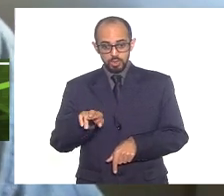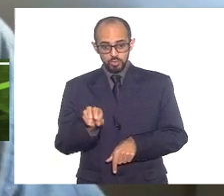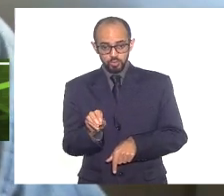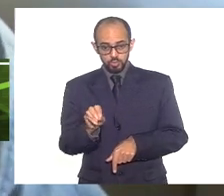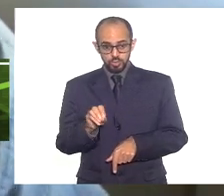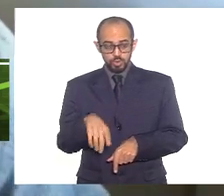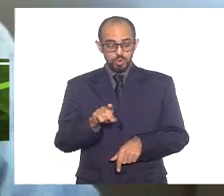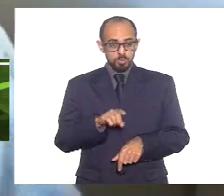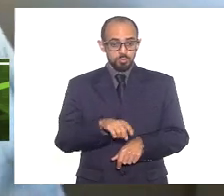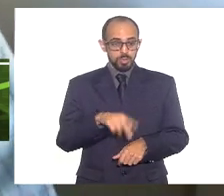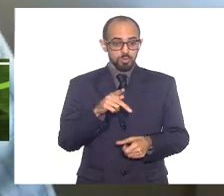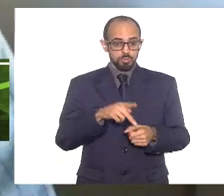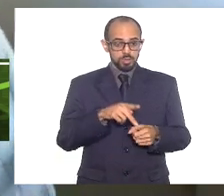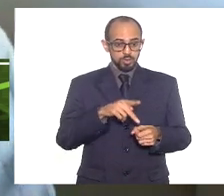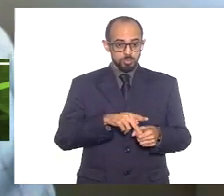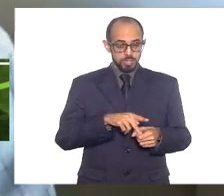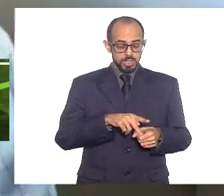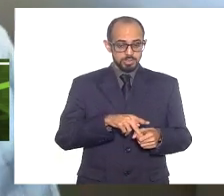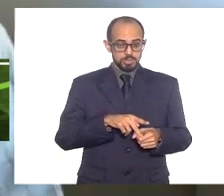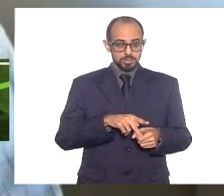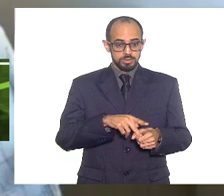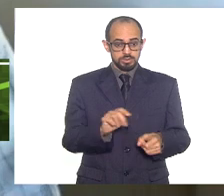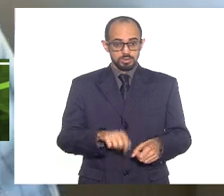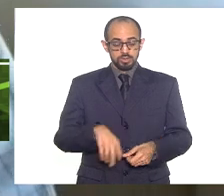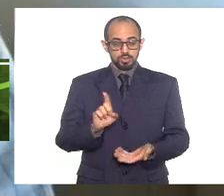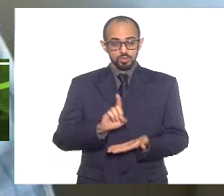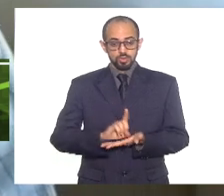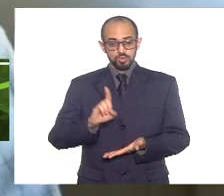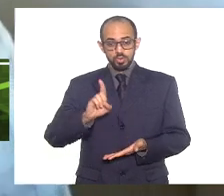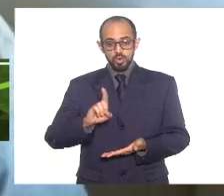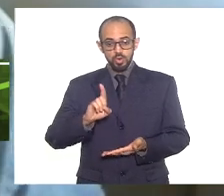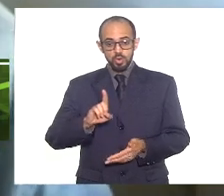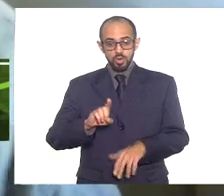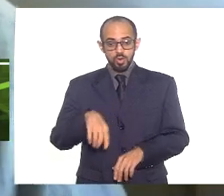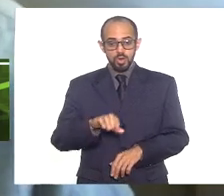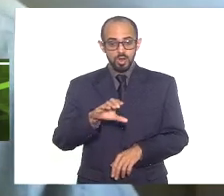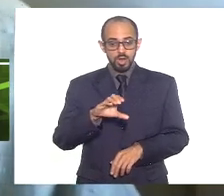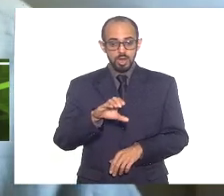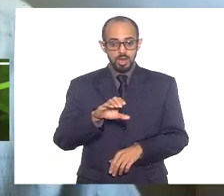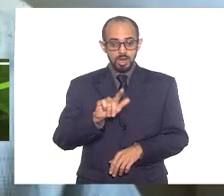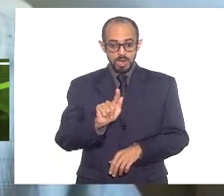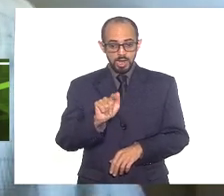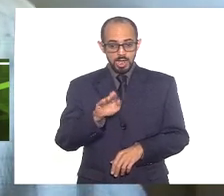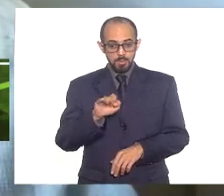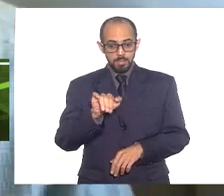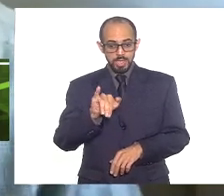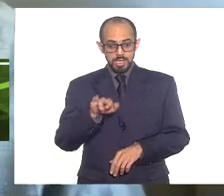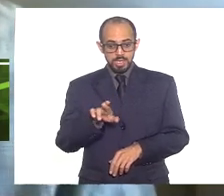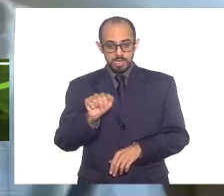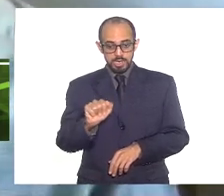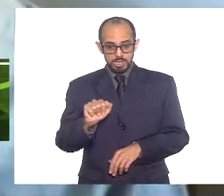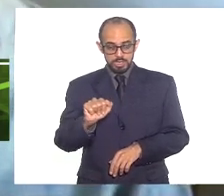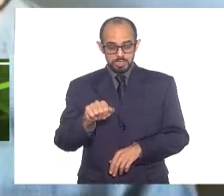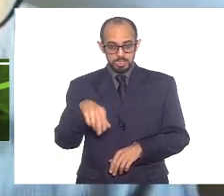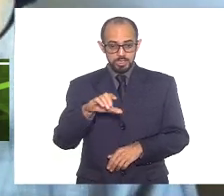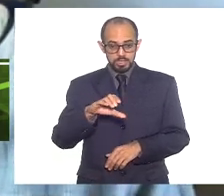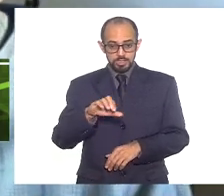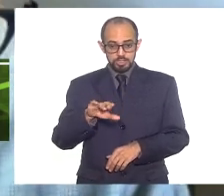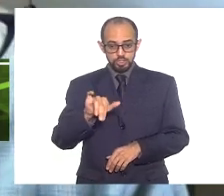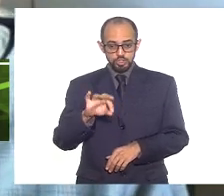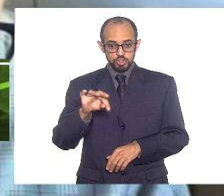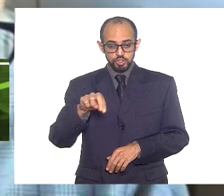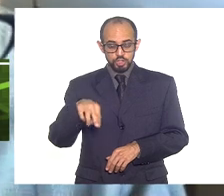Rubens Cerqueira. Pela Petrobras, o doutor Gadelha. Cristiano Gadelha